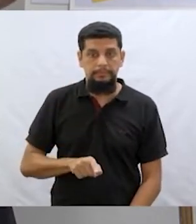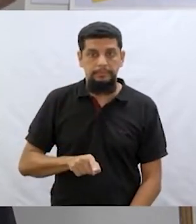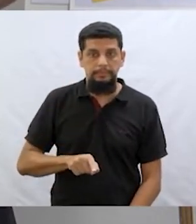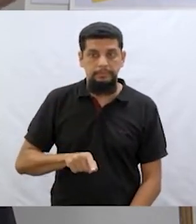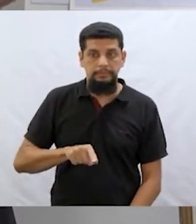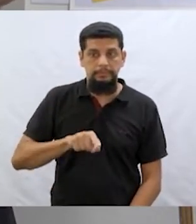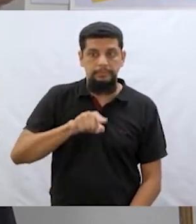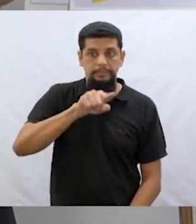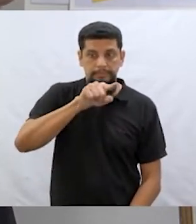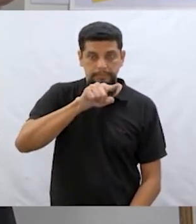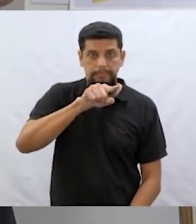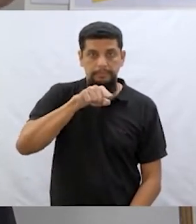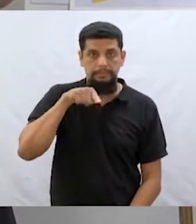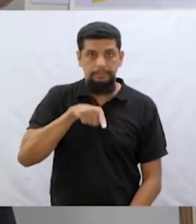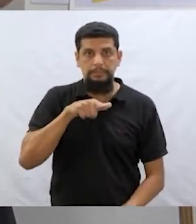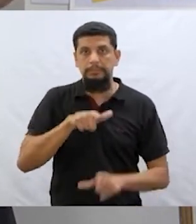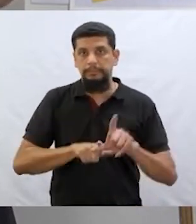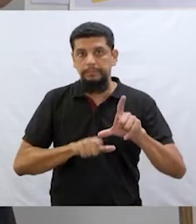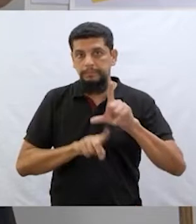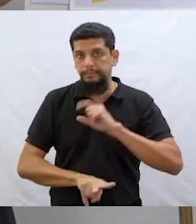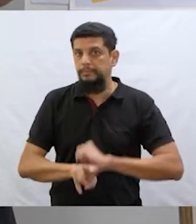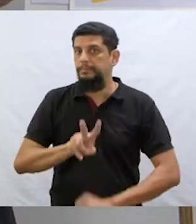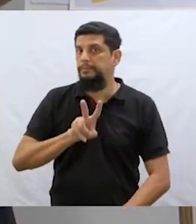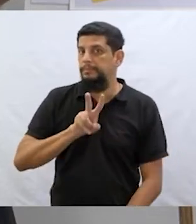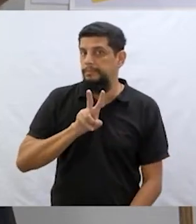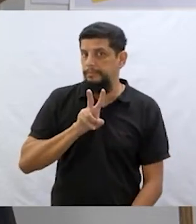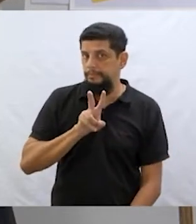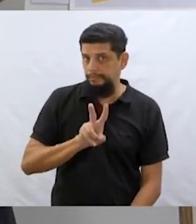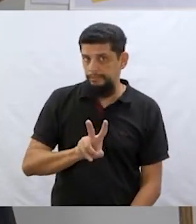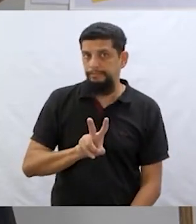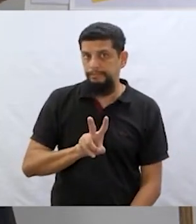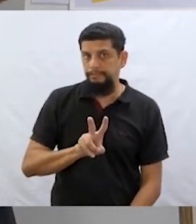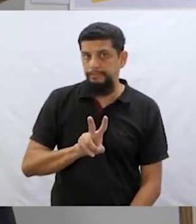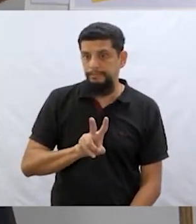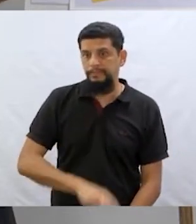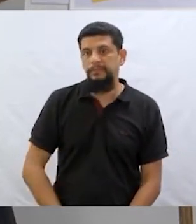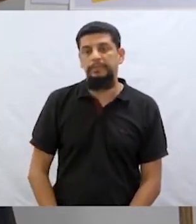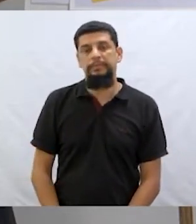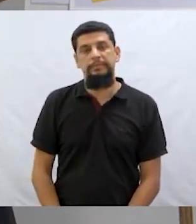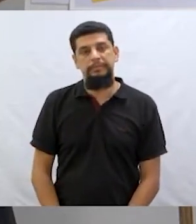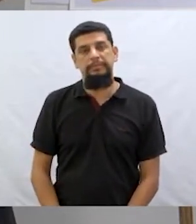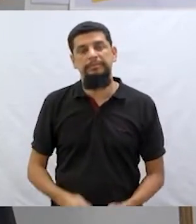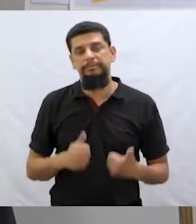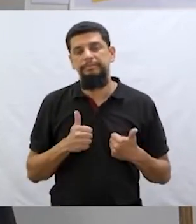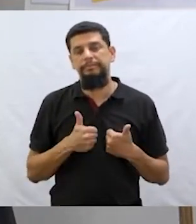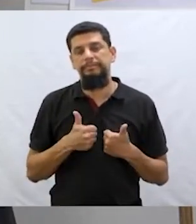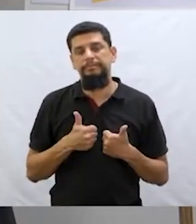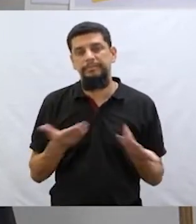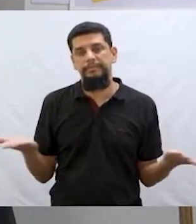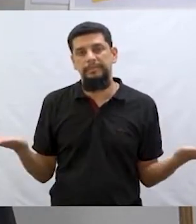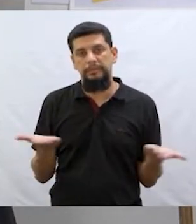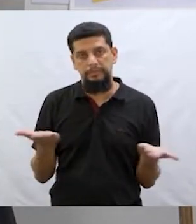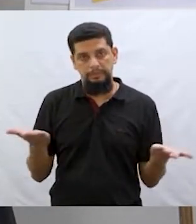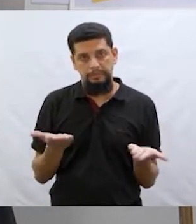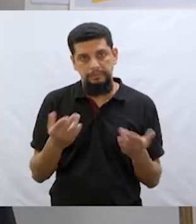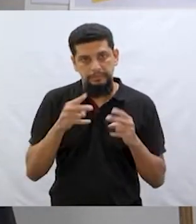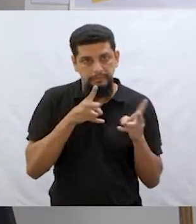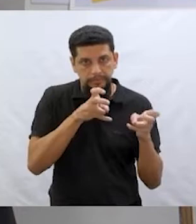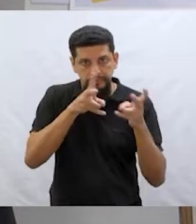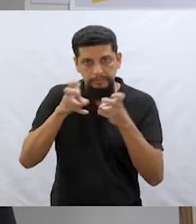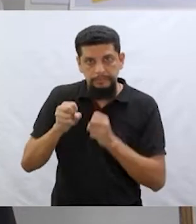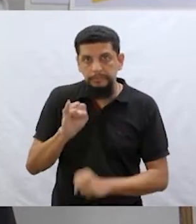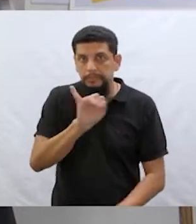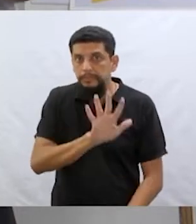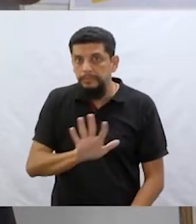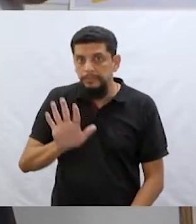e... Para baixo, para cima. Esse é o traçado da letra V. Isso mesmo. Nós vamos